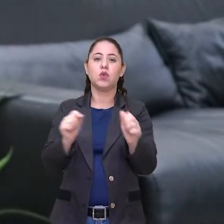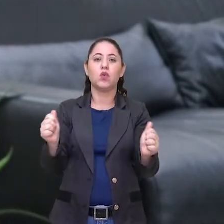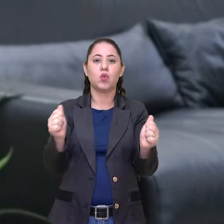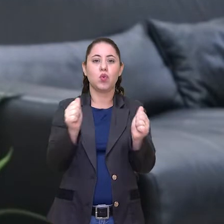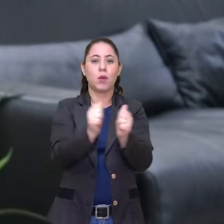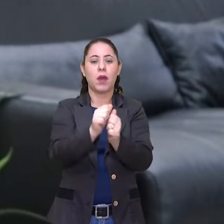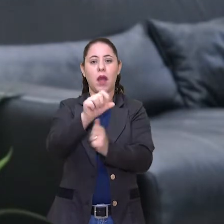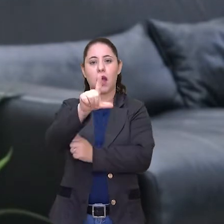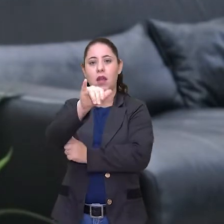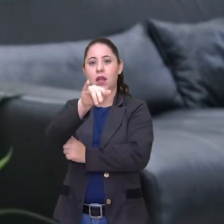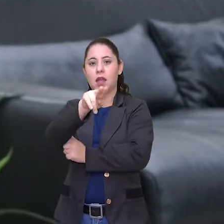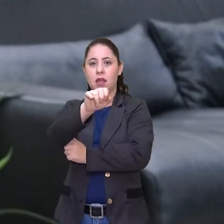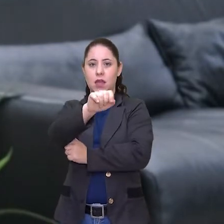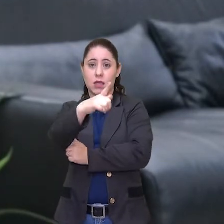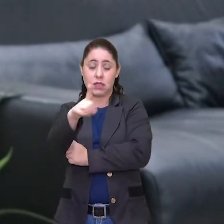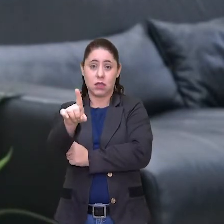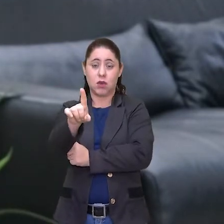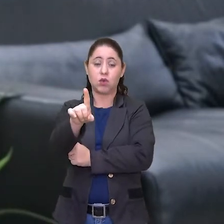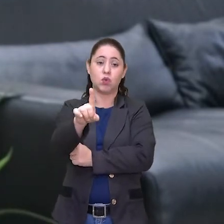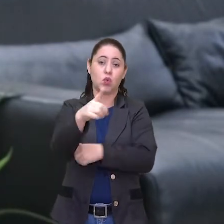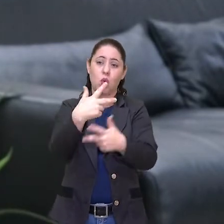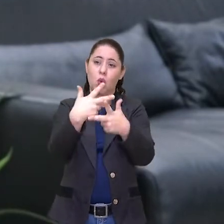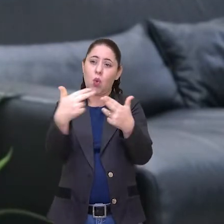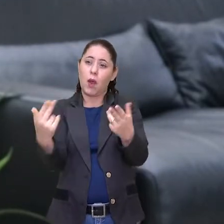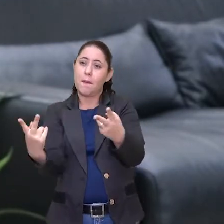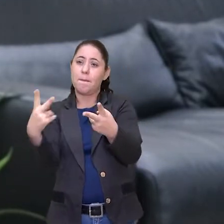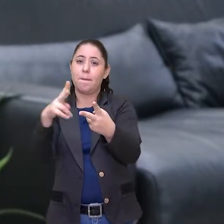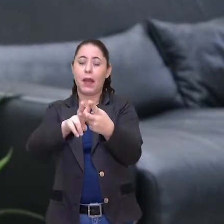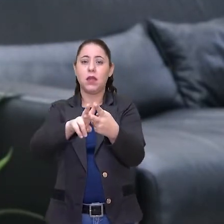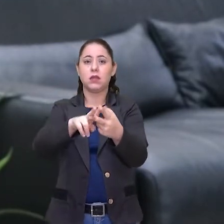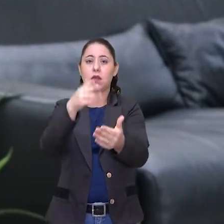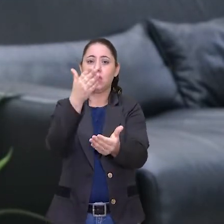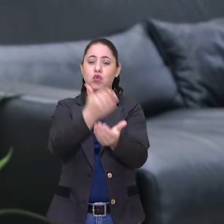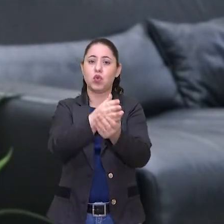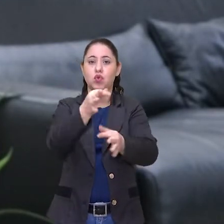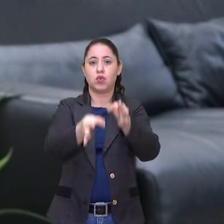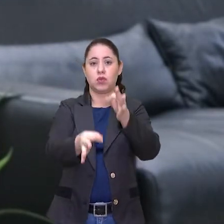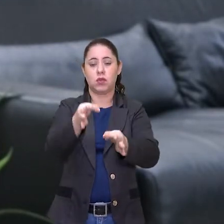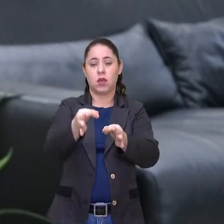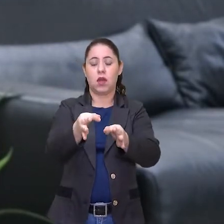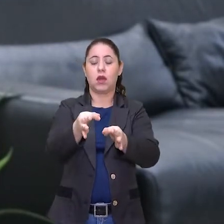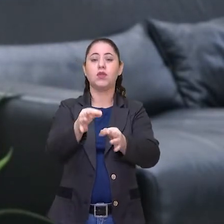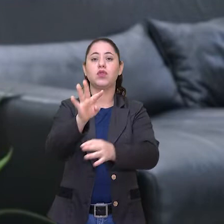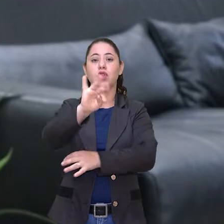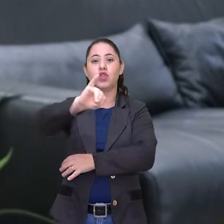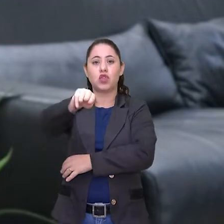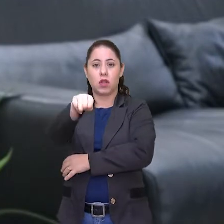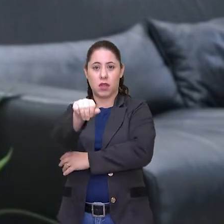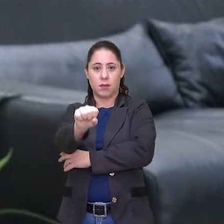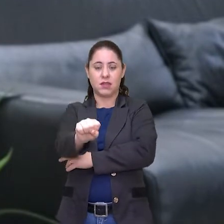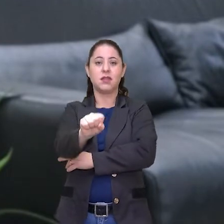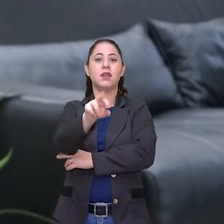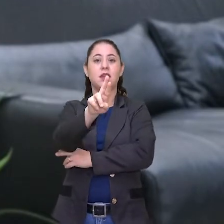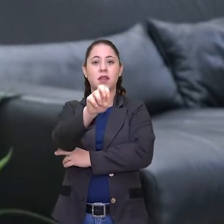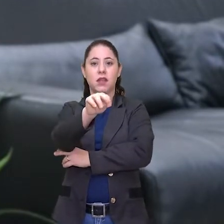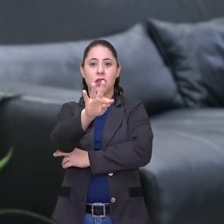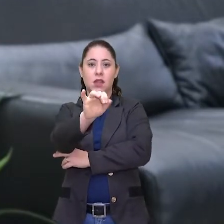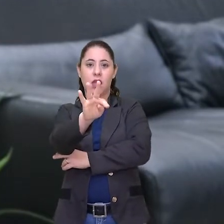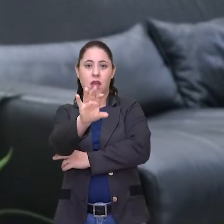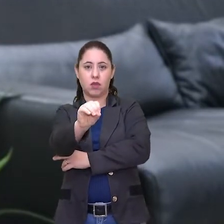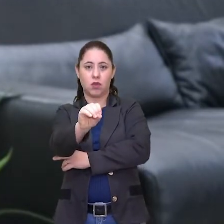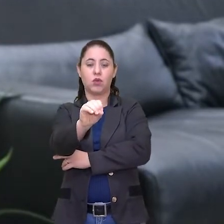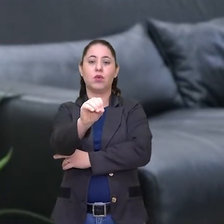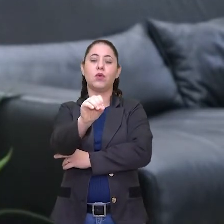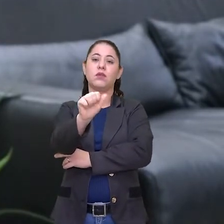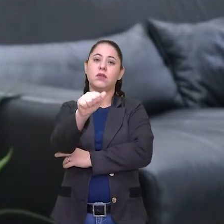a Comissão de Alienação de Bens Apreendidos em Ações Penais do Tribunal de Justiça de Mato Grosso do Sul, Renato